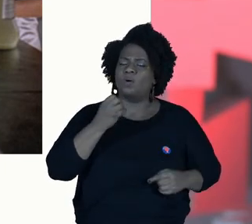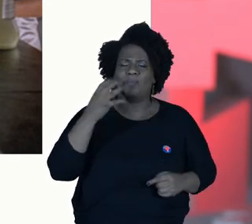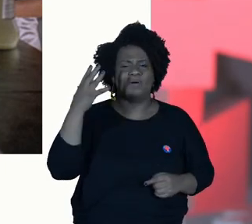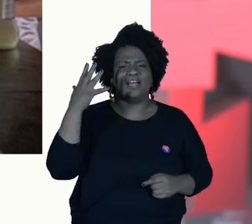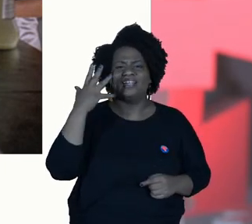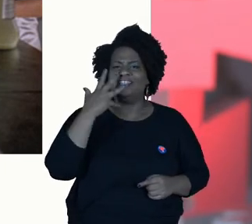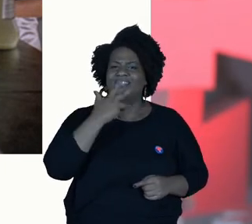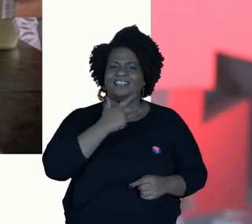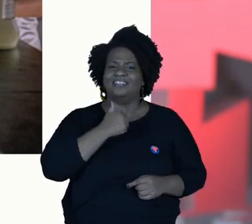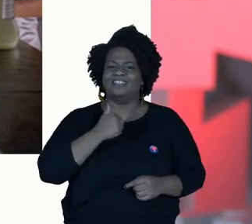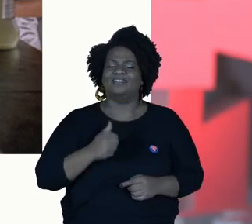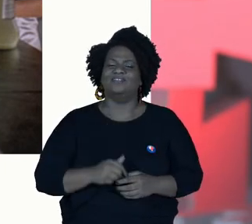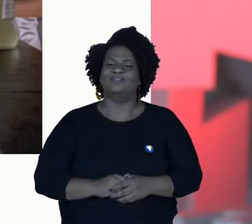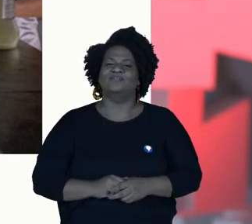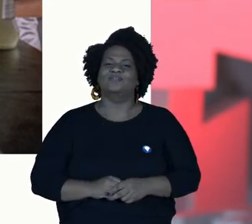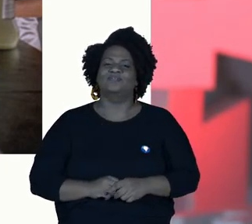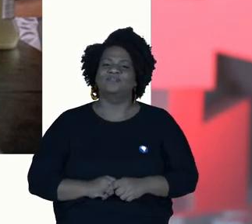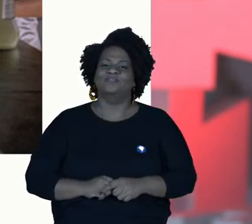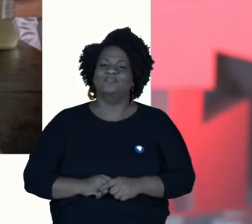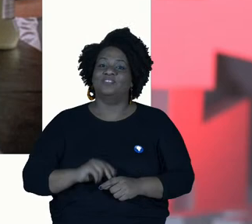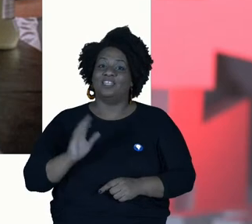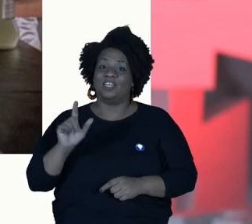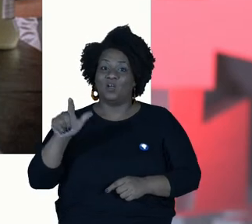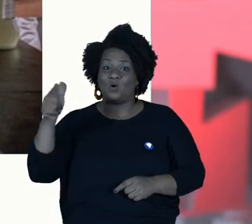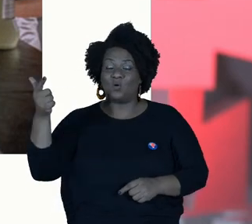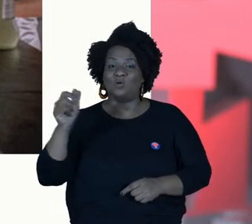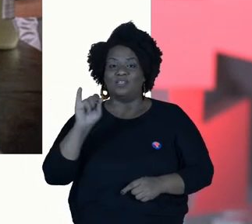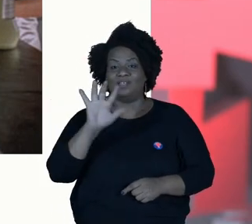lindo. Tá? Aqui tem outra imagem.